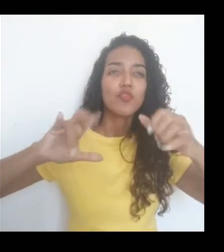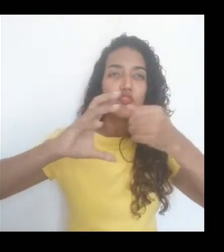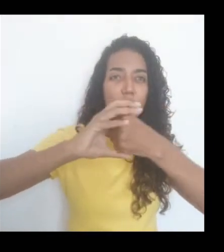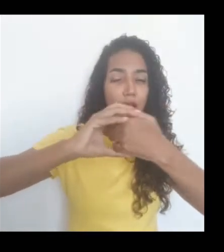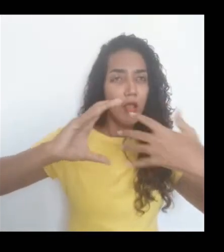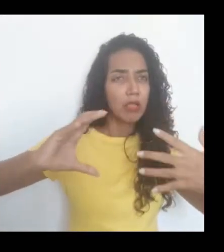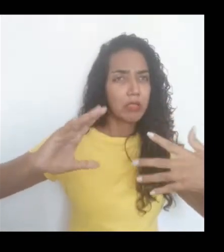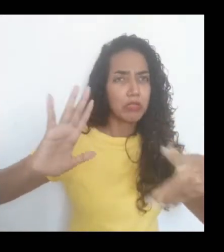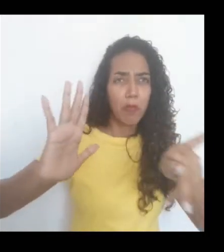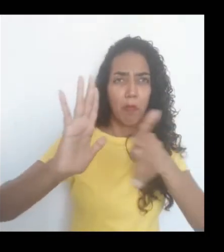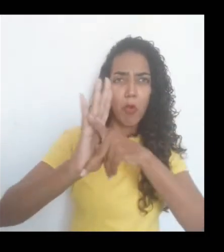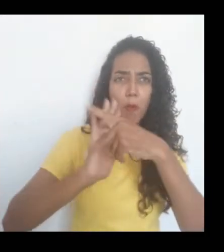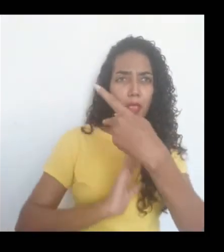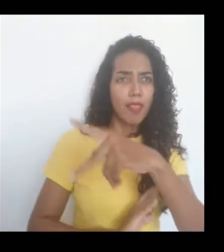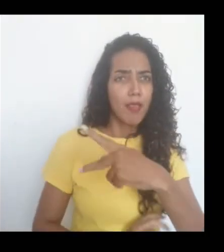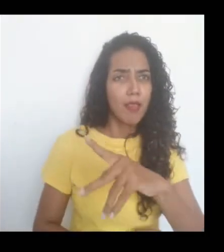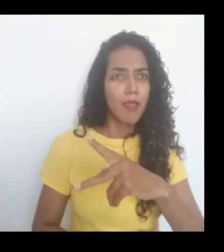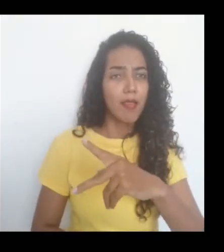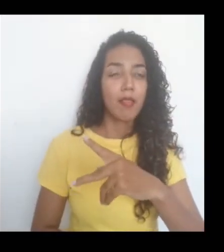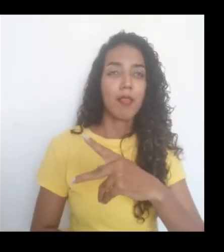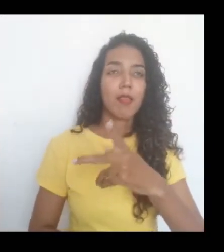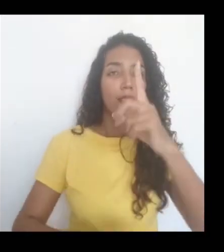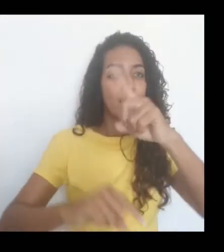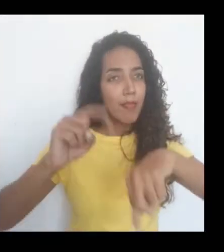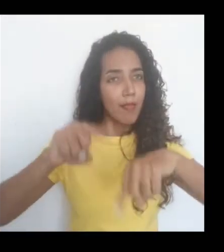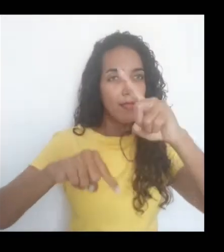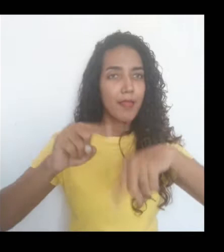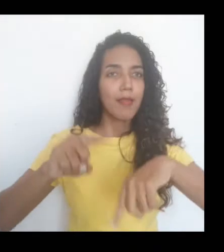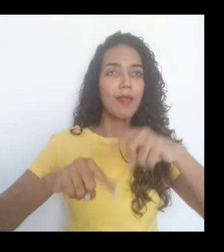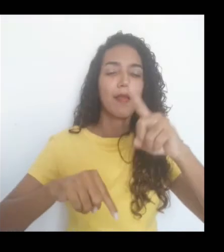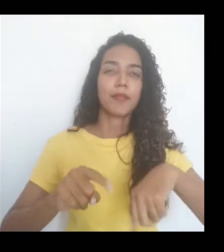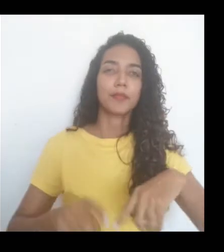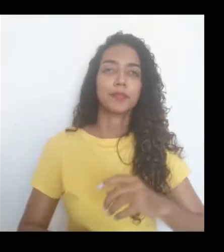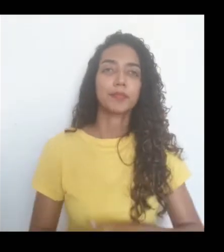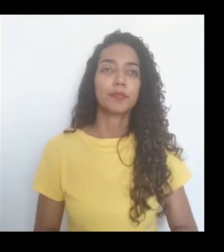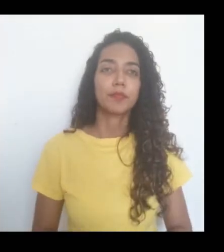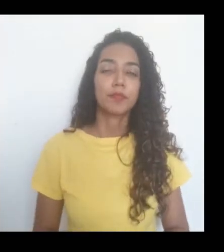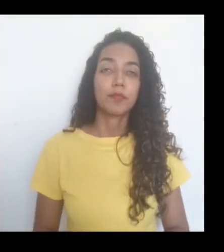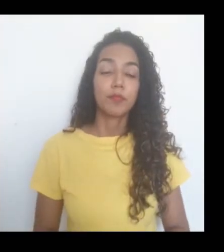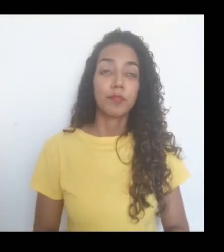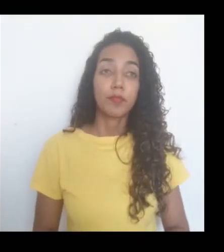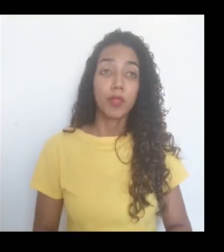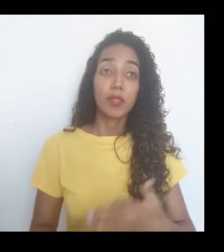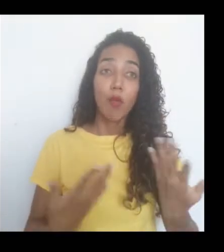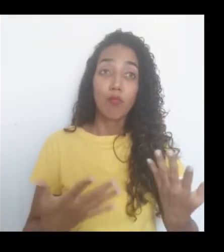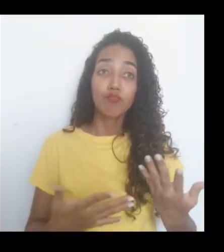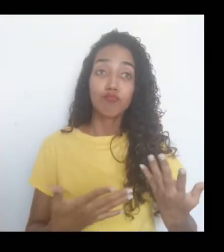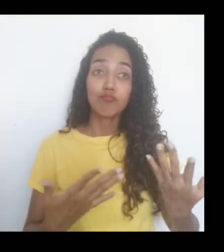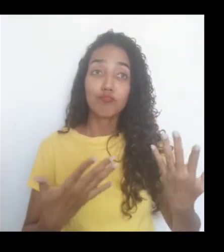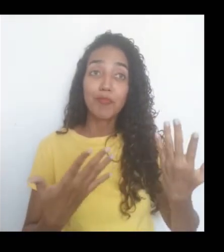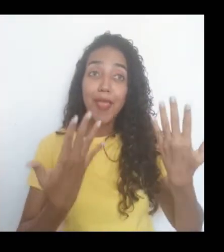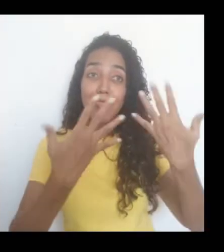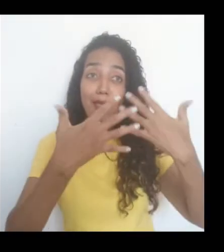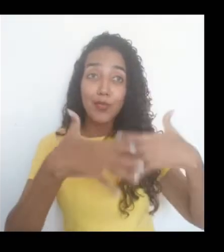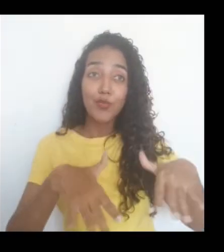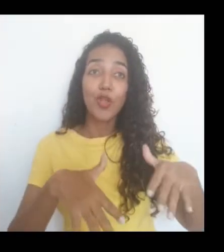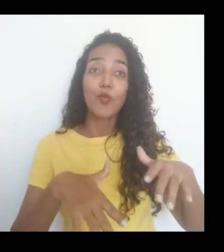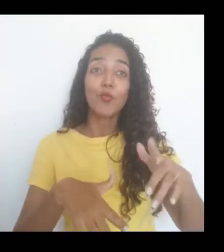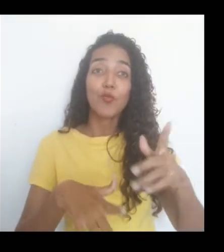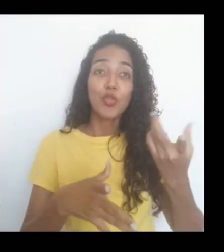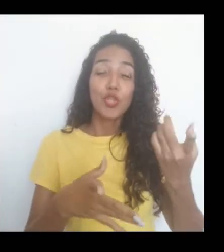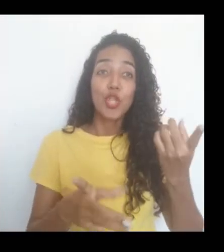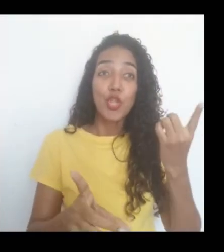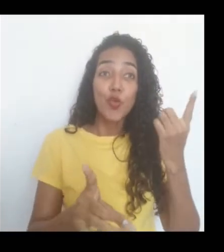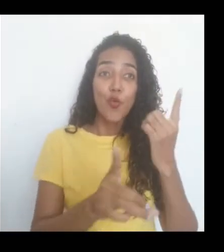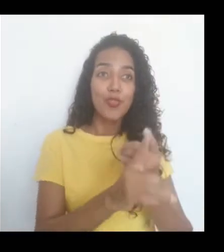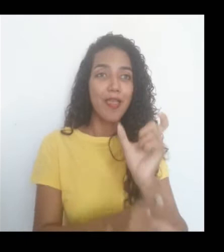ser qualidade, né, daquele objeto. Então, é muito comum você encontrar aí essa palavra, o